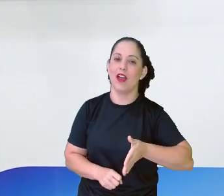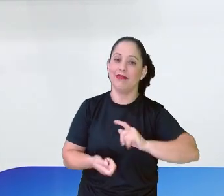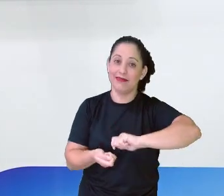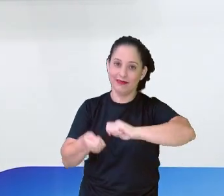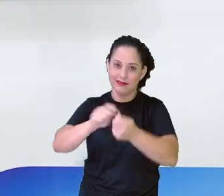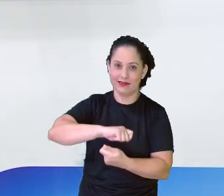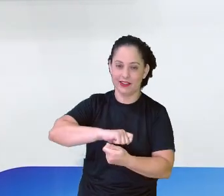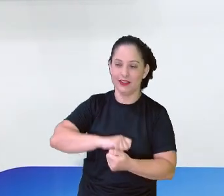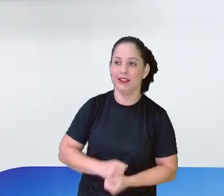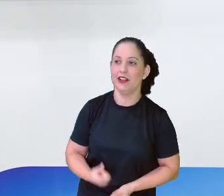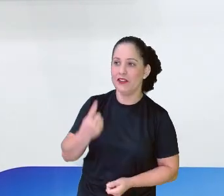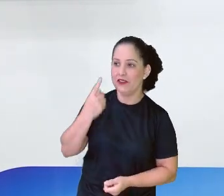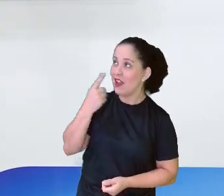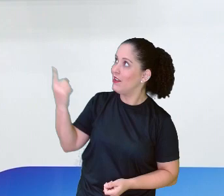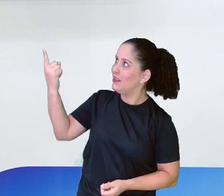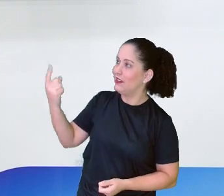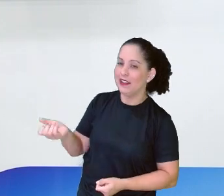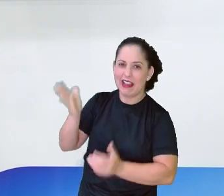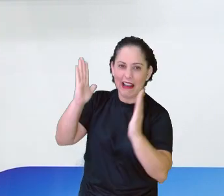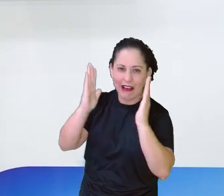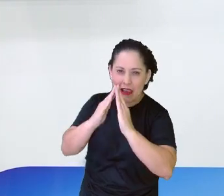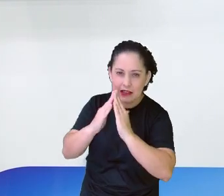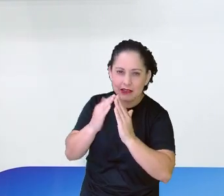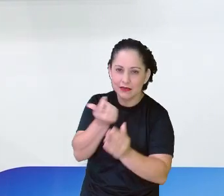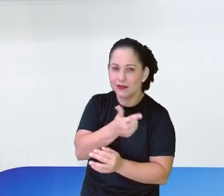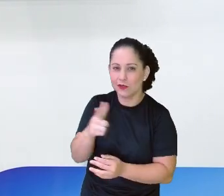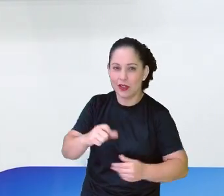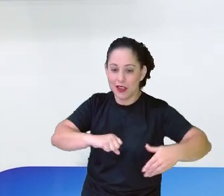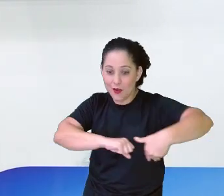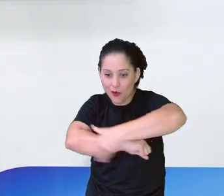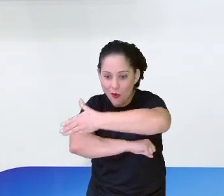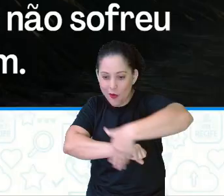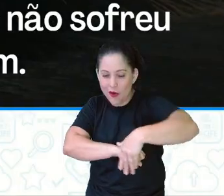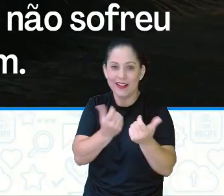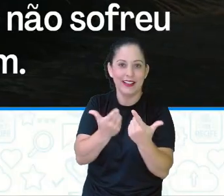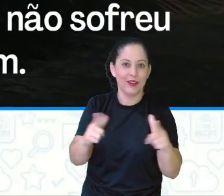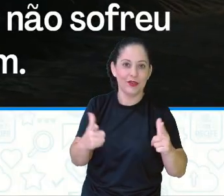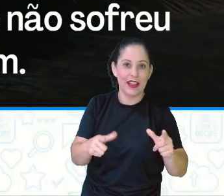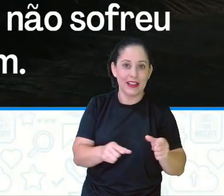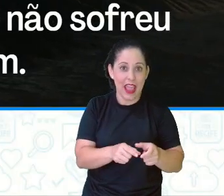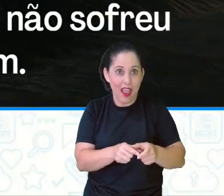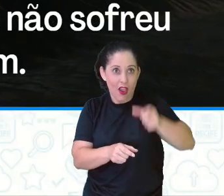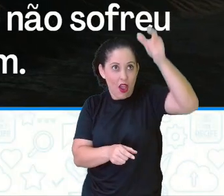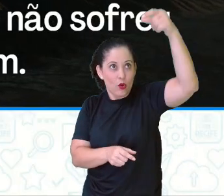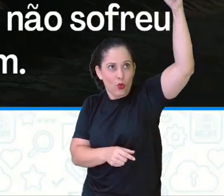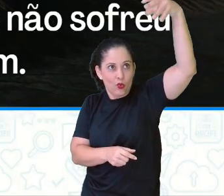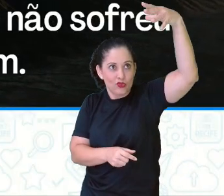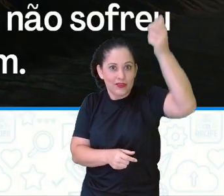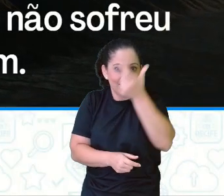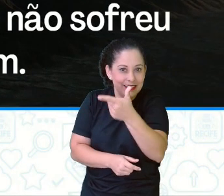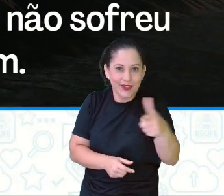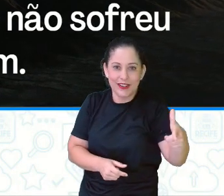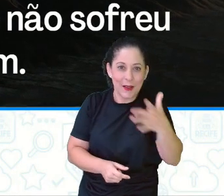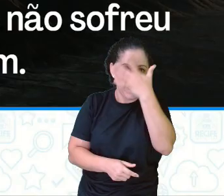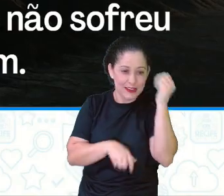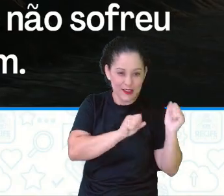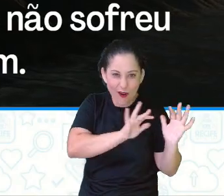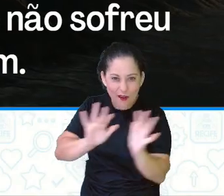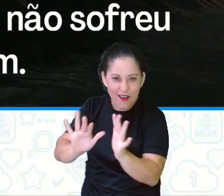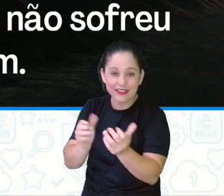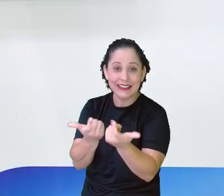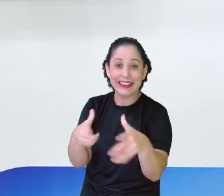gente não vê uma casa, a gente não vê uma estrada, a gente não vê um poste, a gente não vê nem um pé de gente, professora